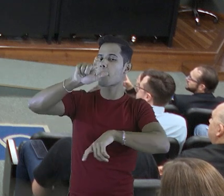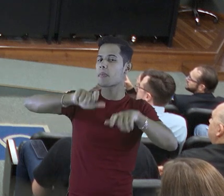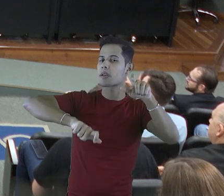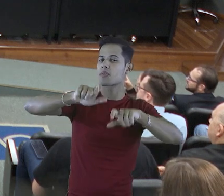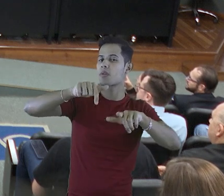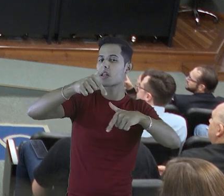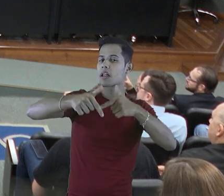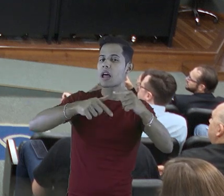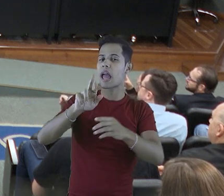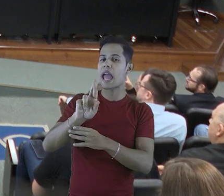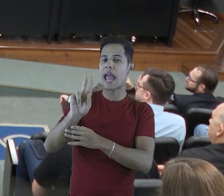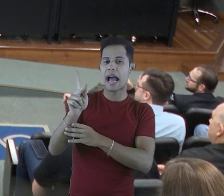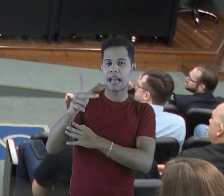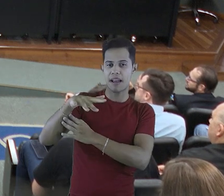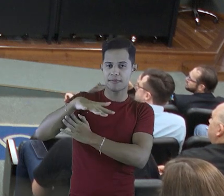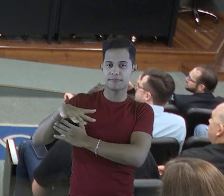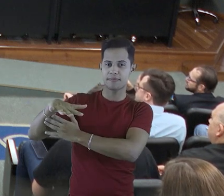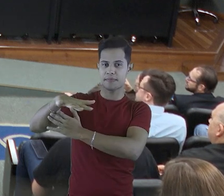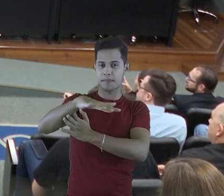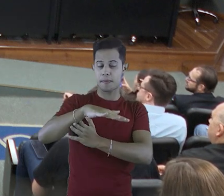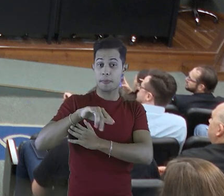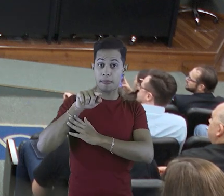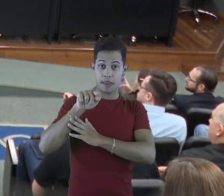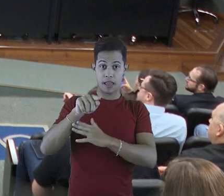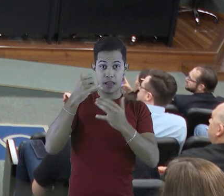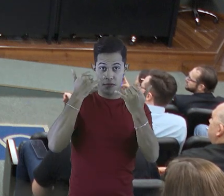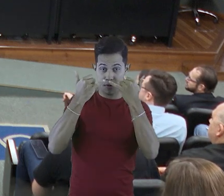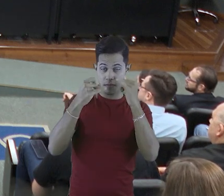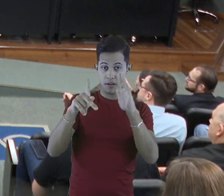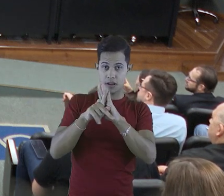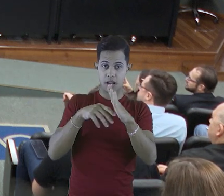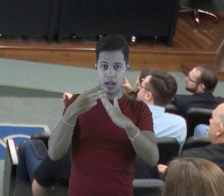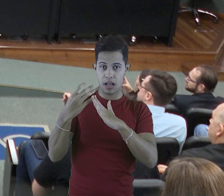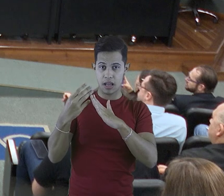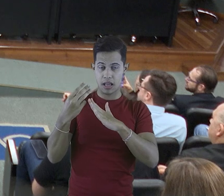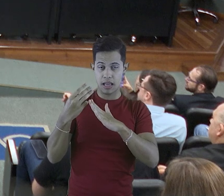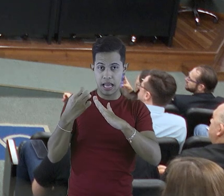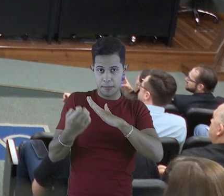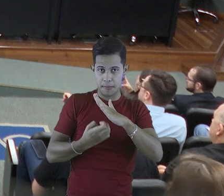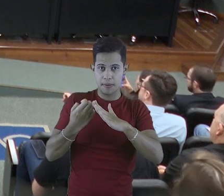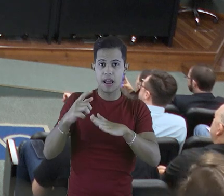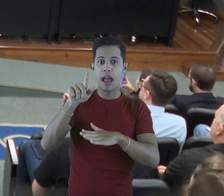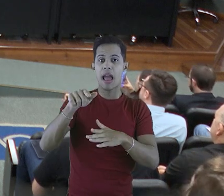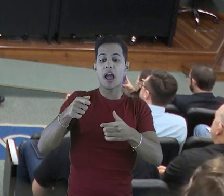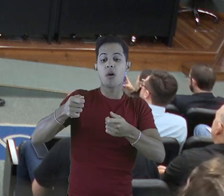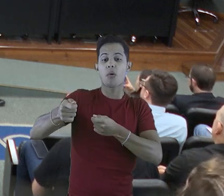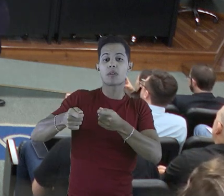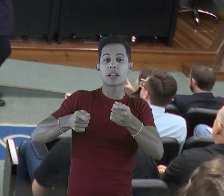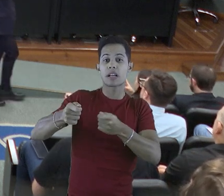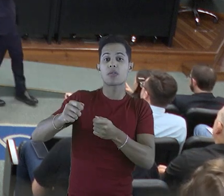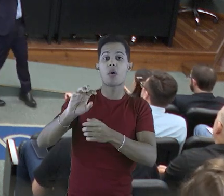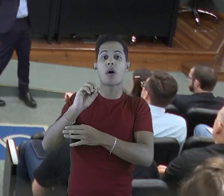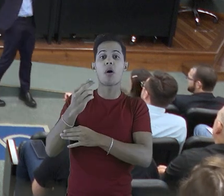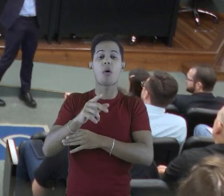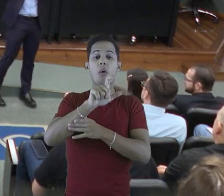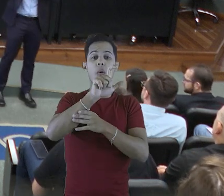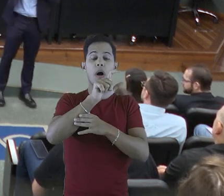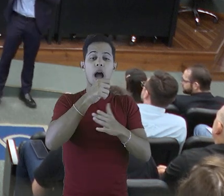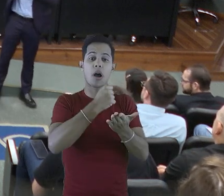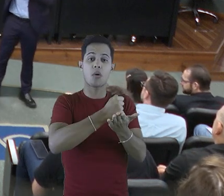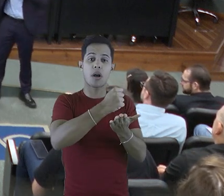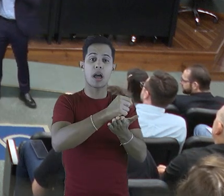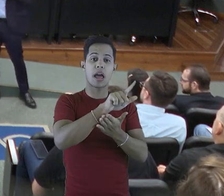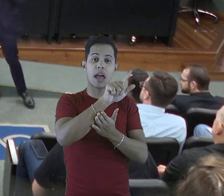compartilhamento das pessoas que estão naquele setor em relação aos recursos humanos e etc. Esses dados a essa empresa é controladora